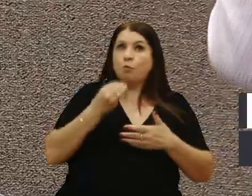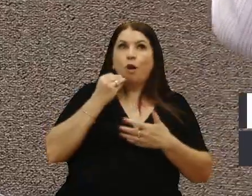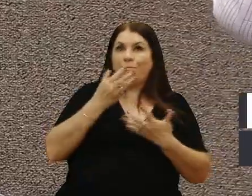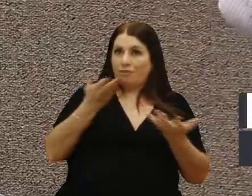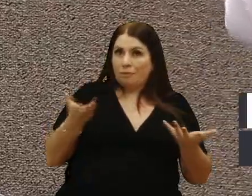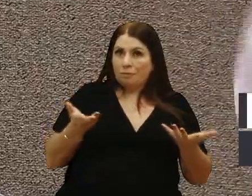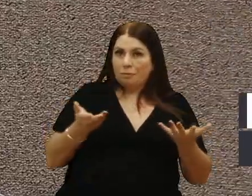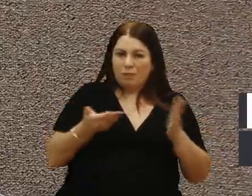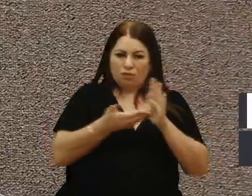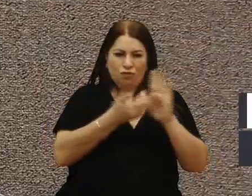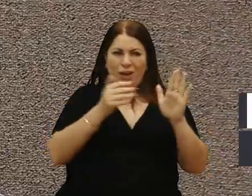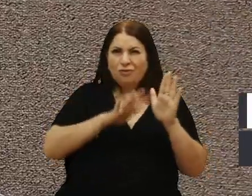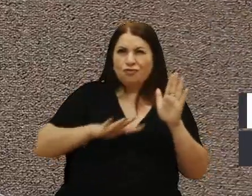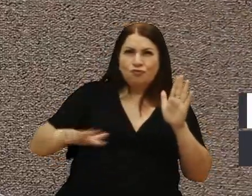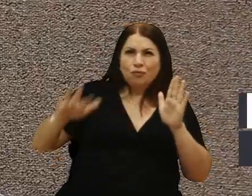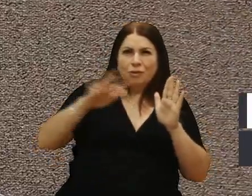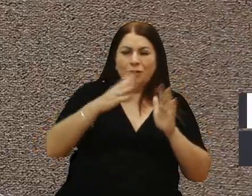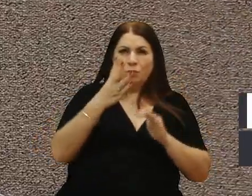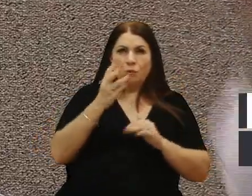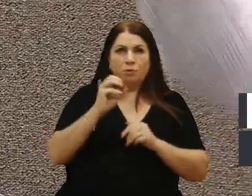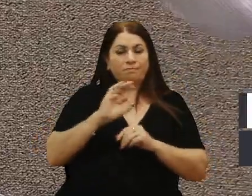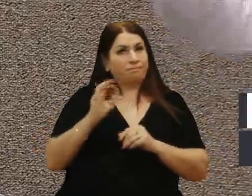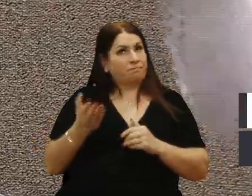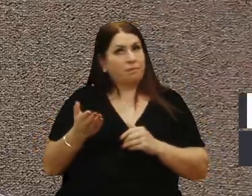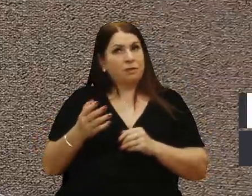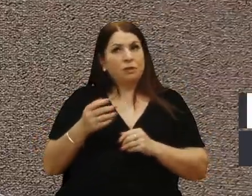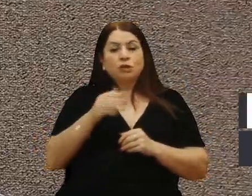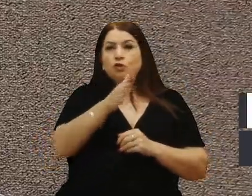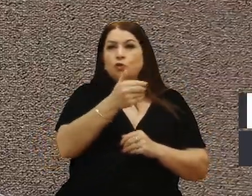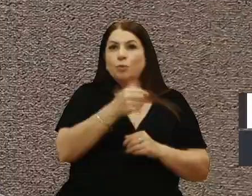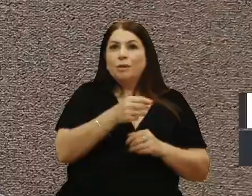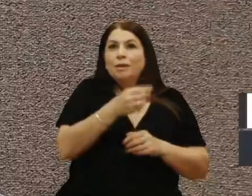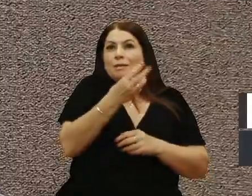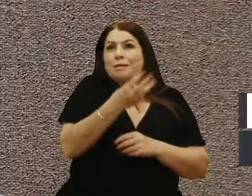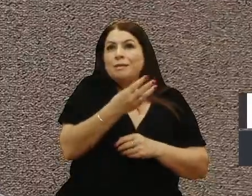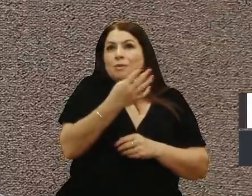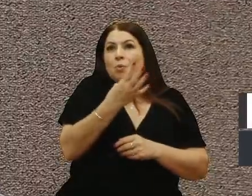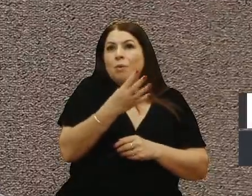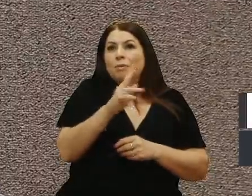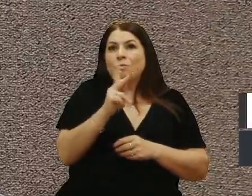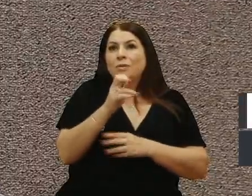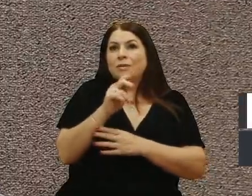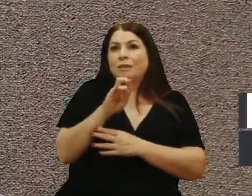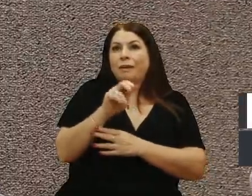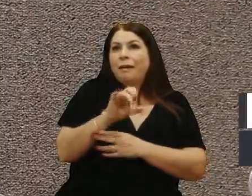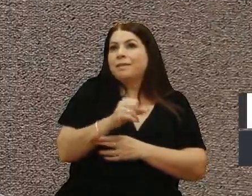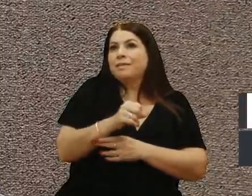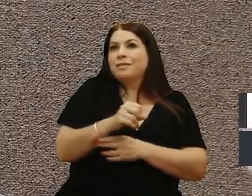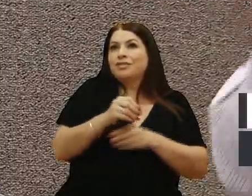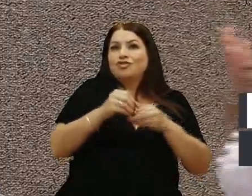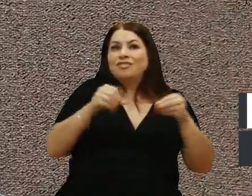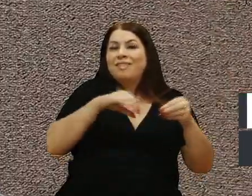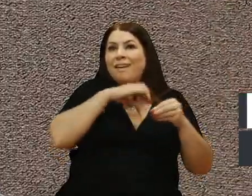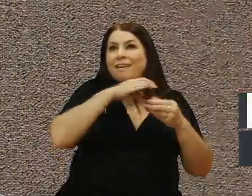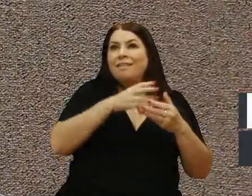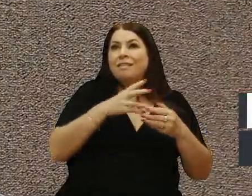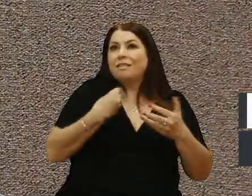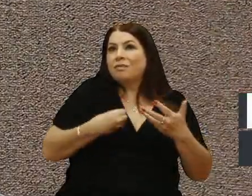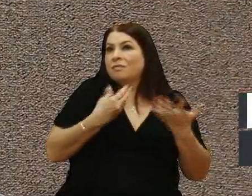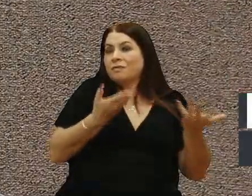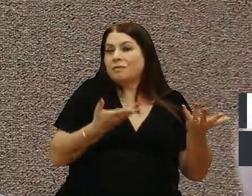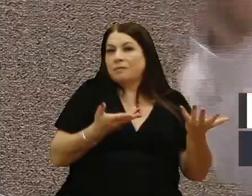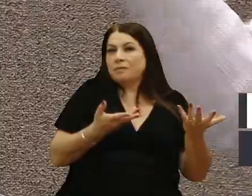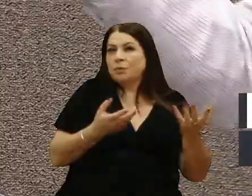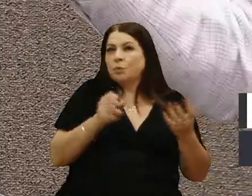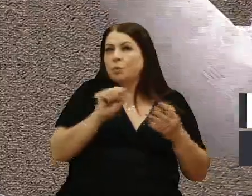Agora, gerá-los 40%, tirou daquele que tem 3, 4 hectares. Daquele que sobrevive com